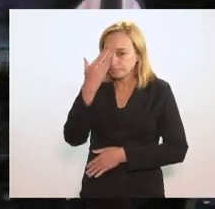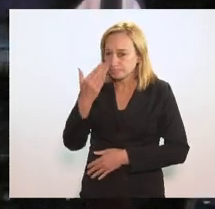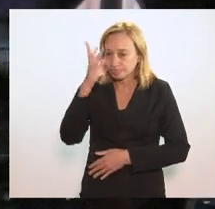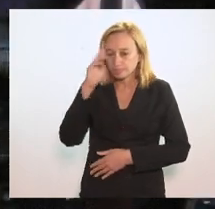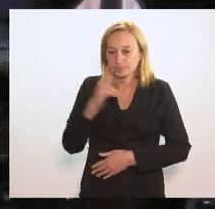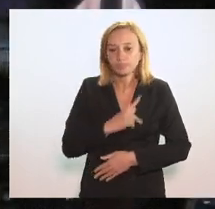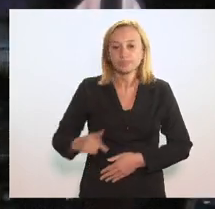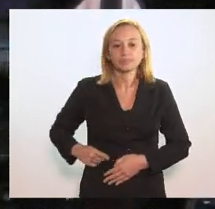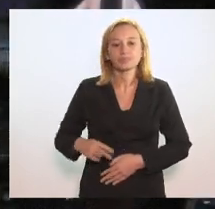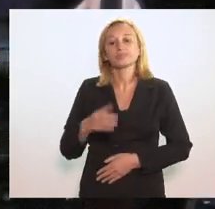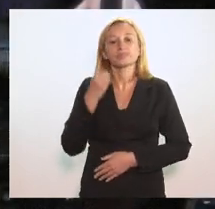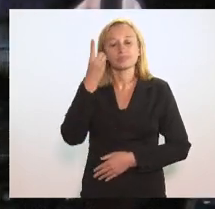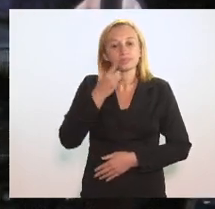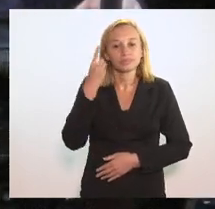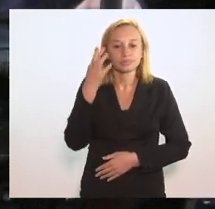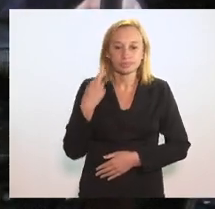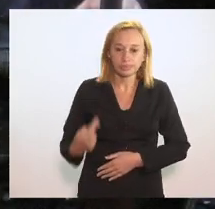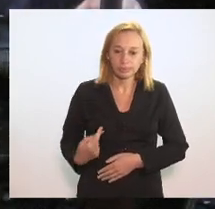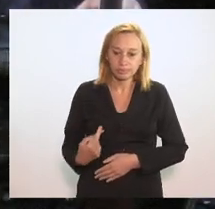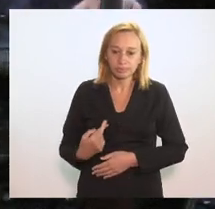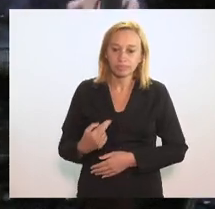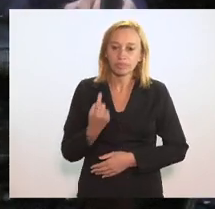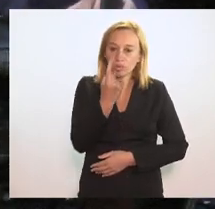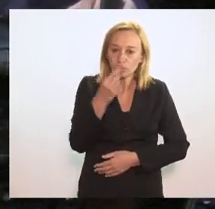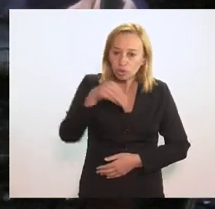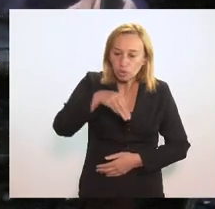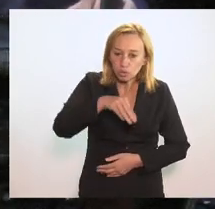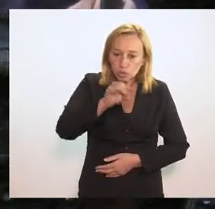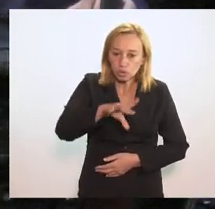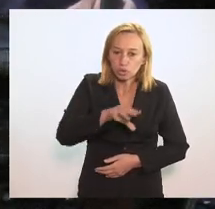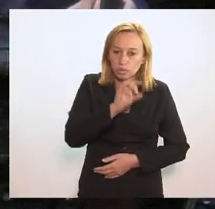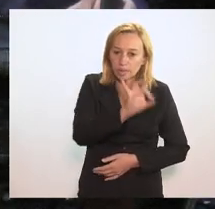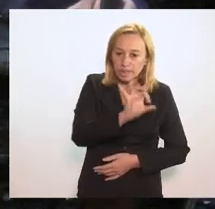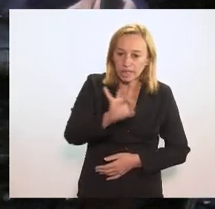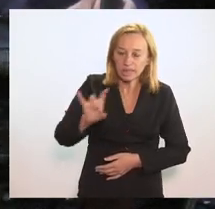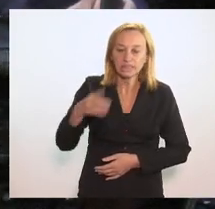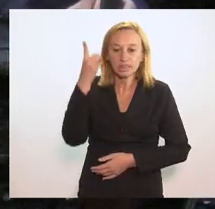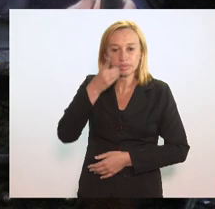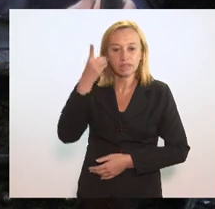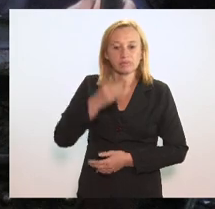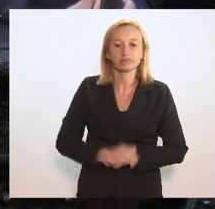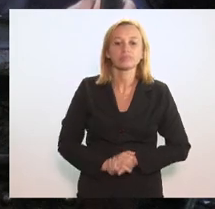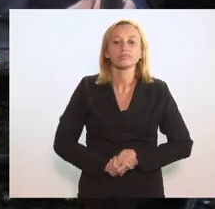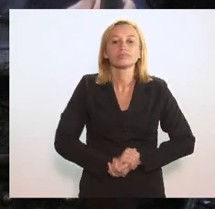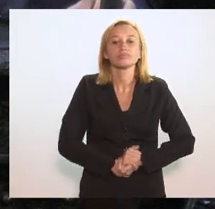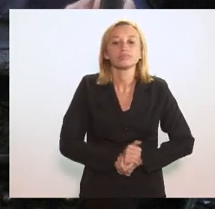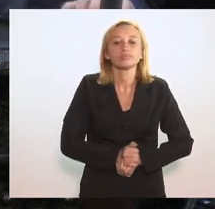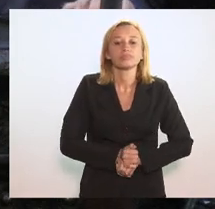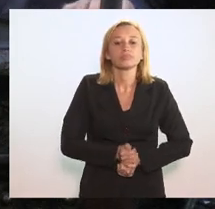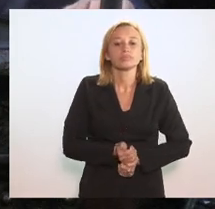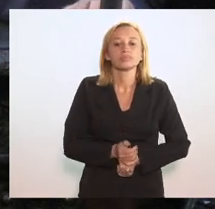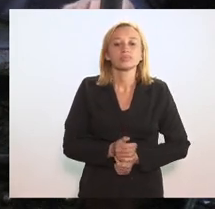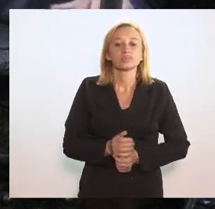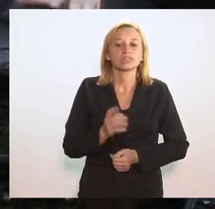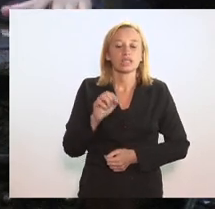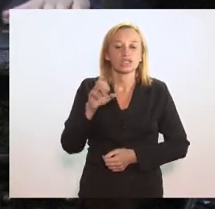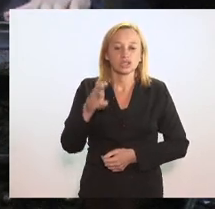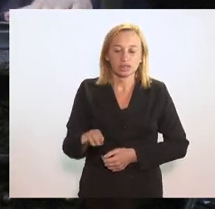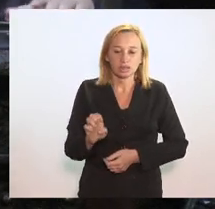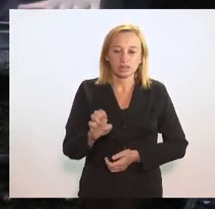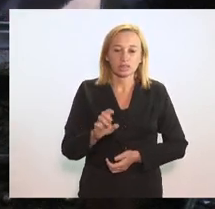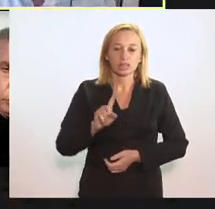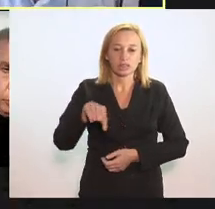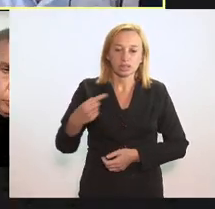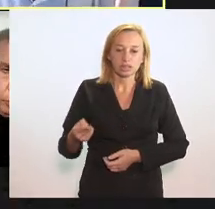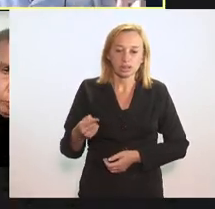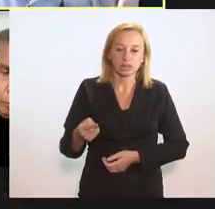Deputada Renata, é só pela ordem, vou dar um minuto para cada parlamentar. Pela deputada ordem, Renata, presidente. Seguida Alexandre. Pela ordem. Em